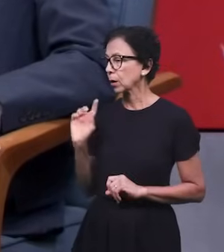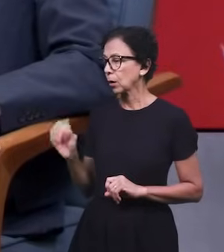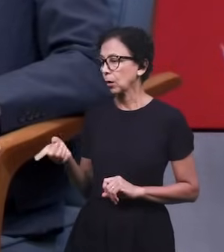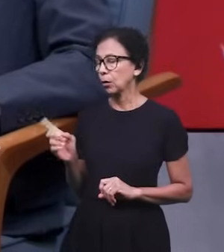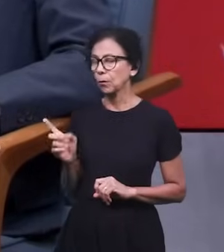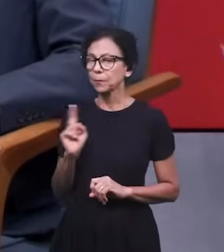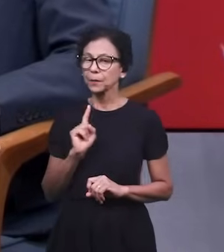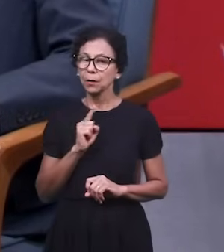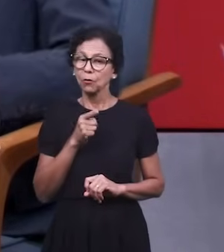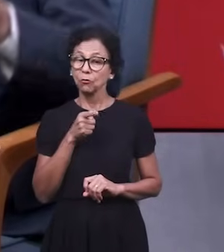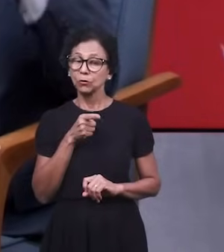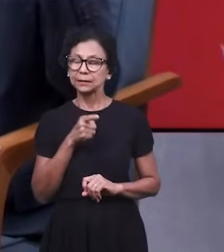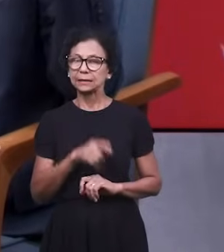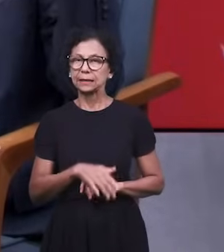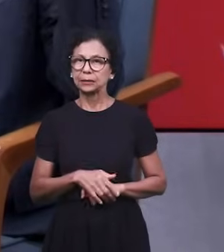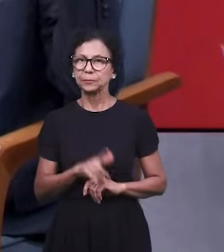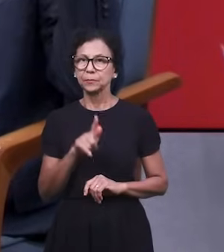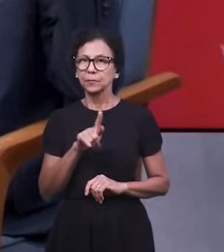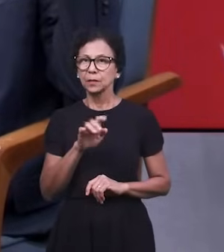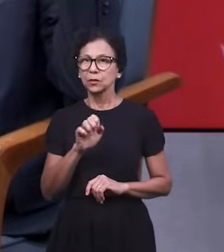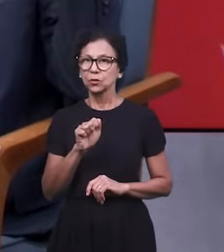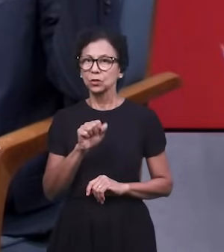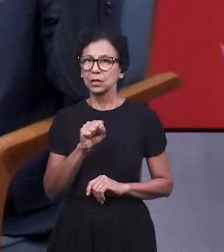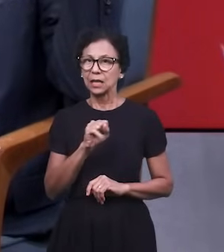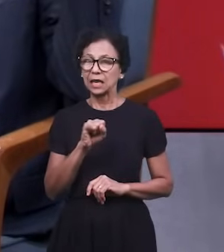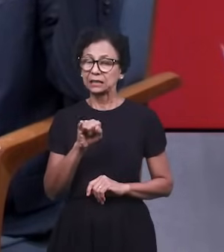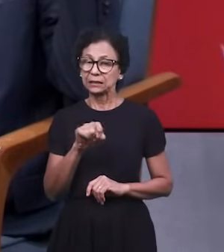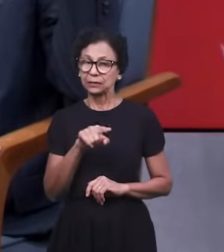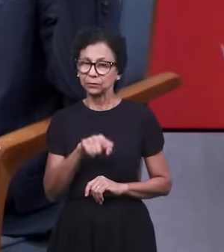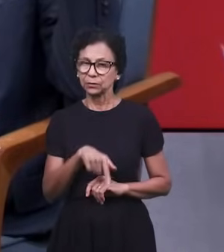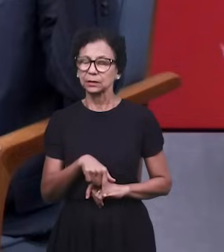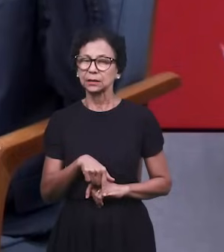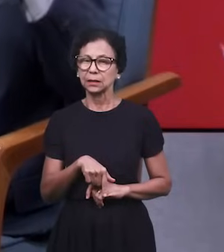Geazi. A lepra de Naamã